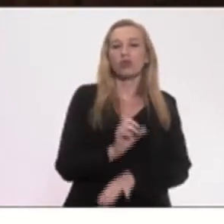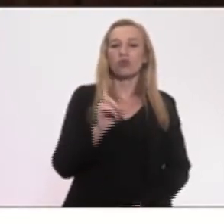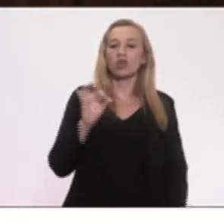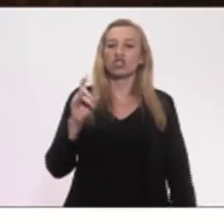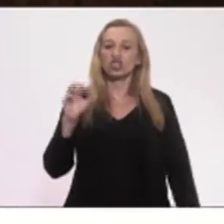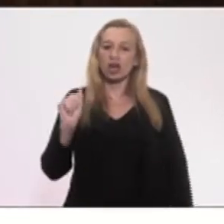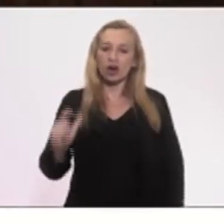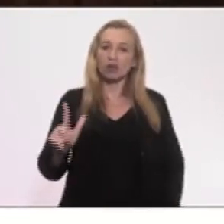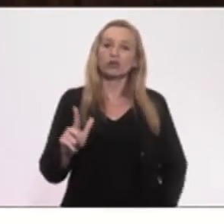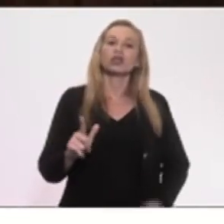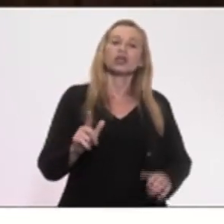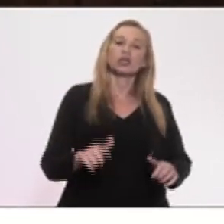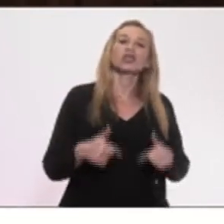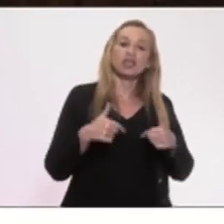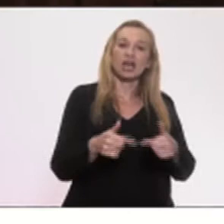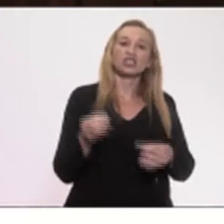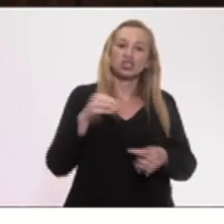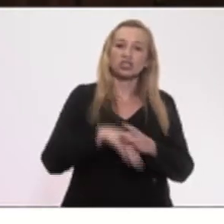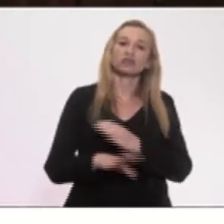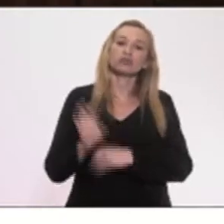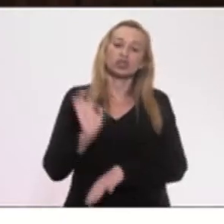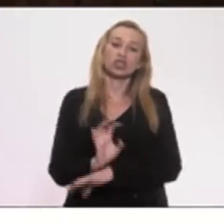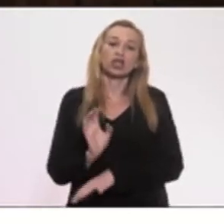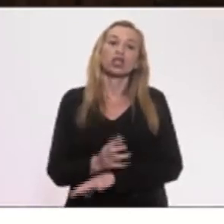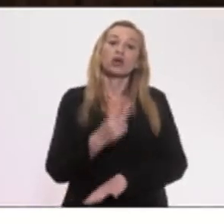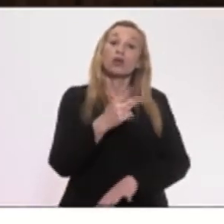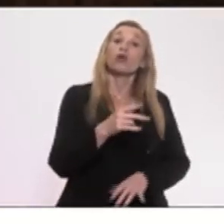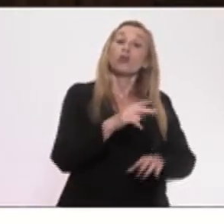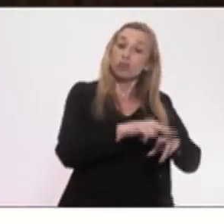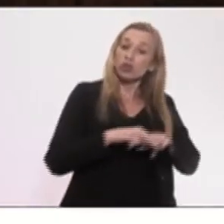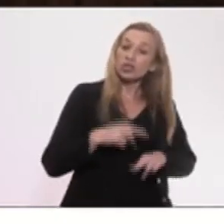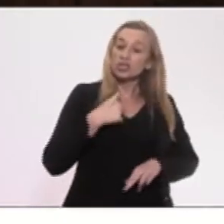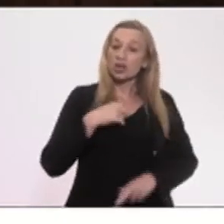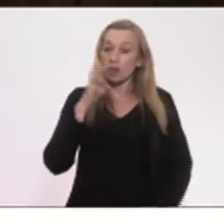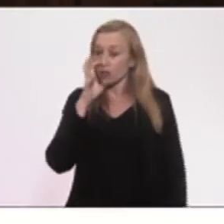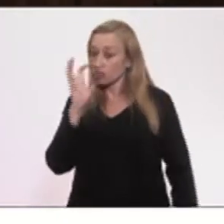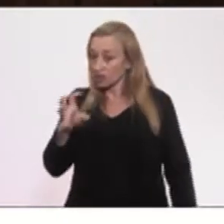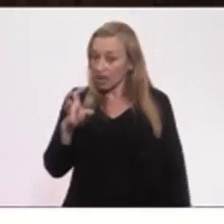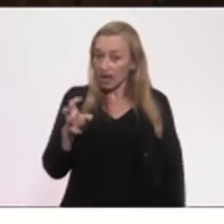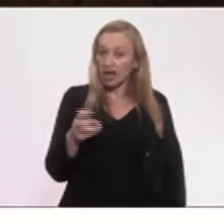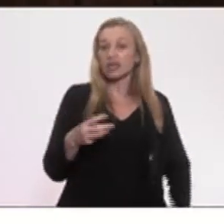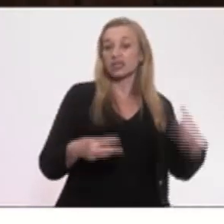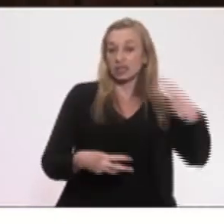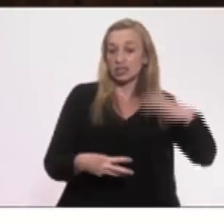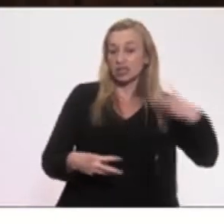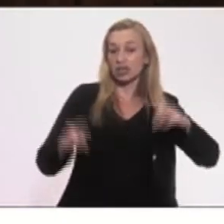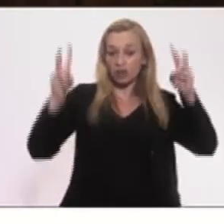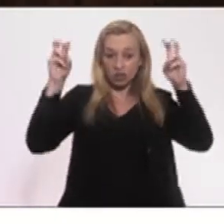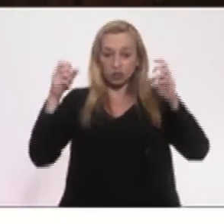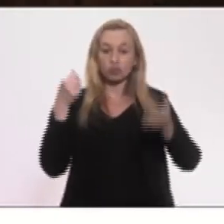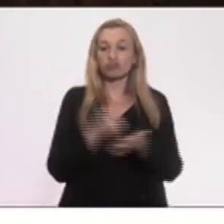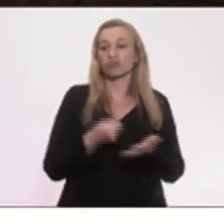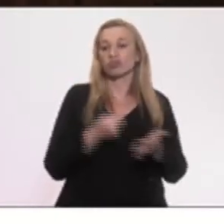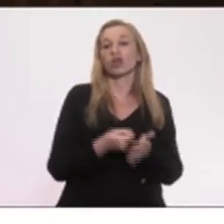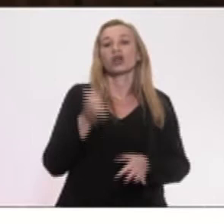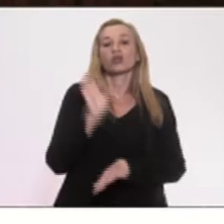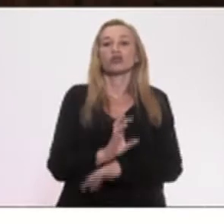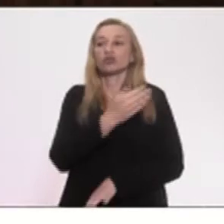funcionam nesse Estado. Por isso, eu vim aqui a essa tribuna denunciar esse terceiro caso, cobrar do governo do